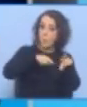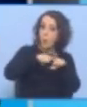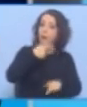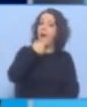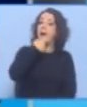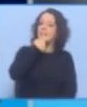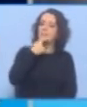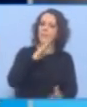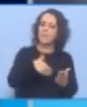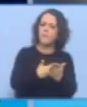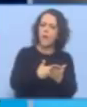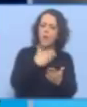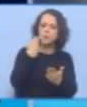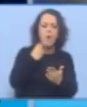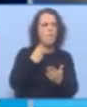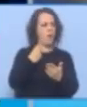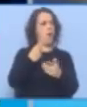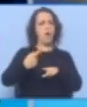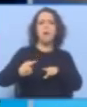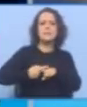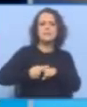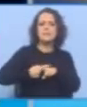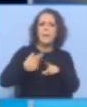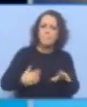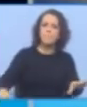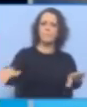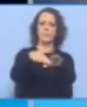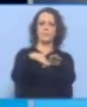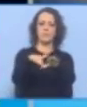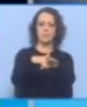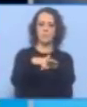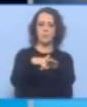que estimula a participação dos jovens, que acredita,